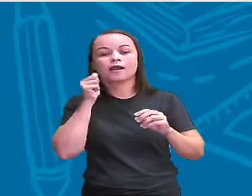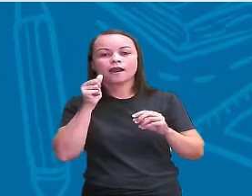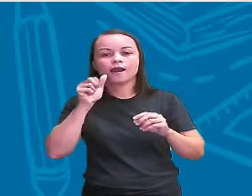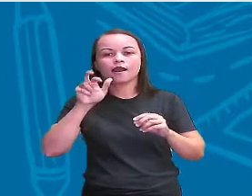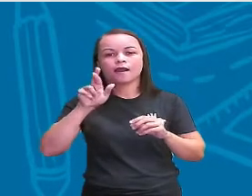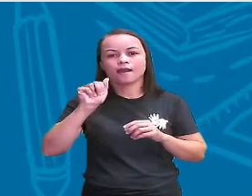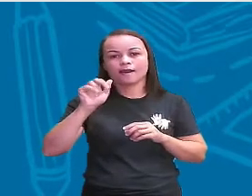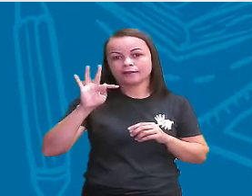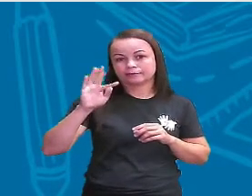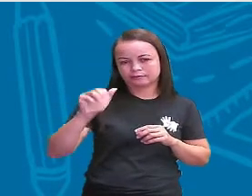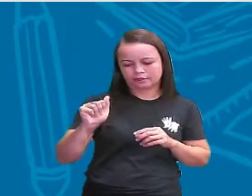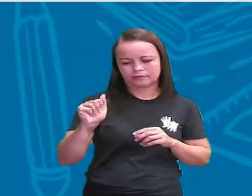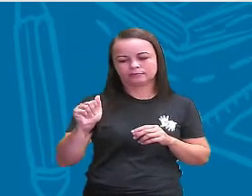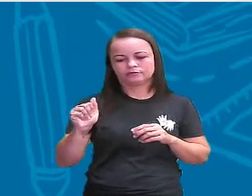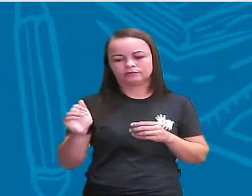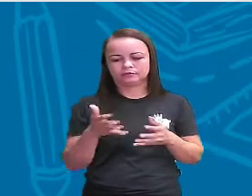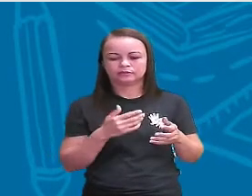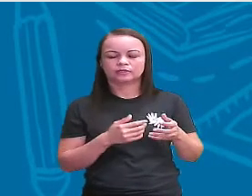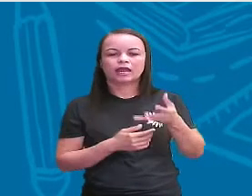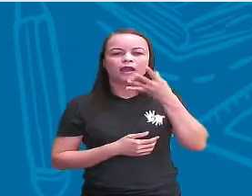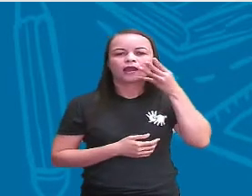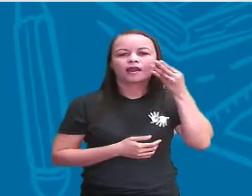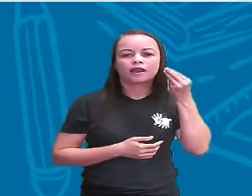gato, gata, tá certo?